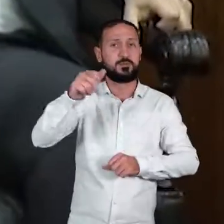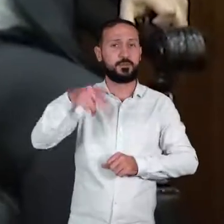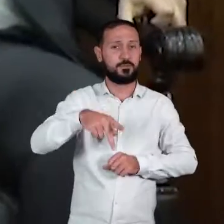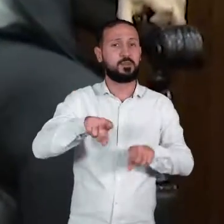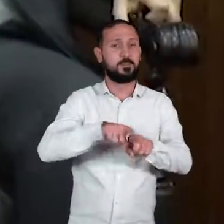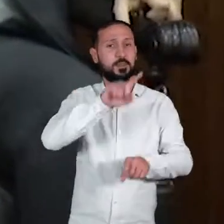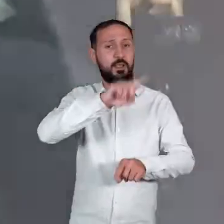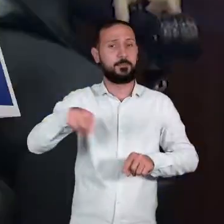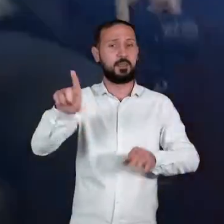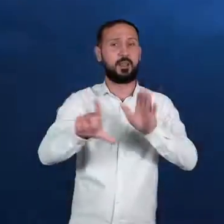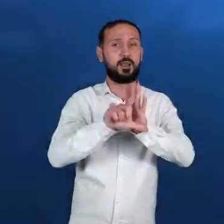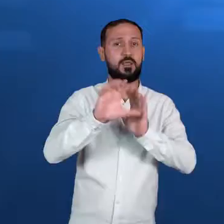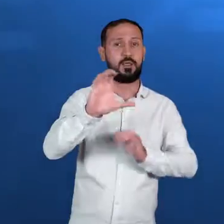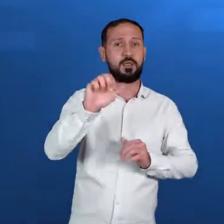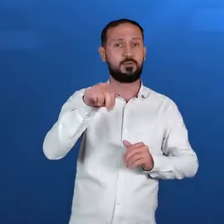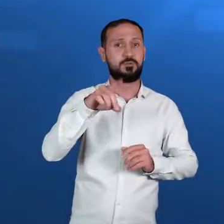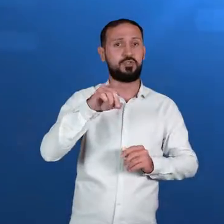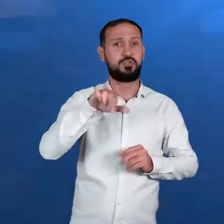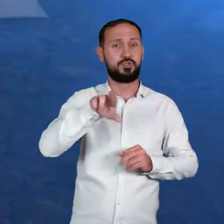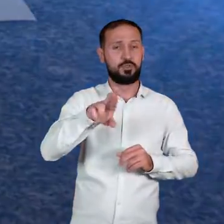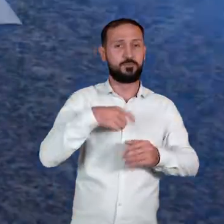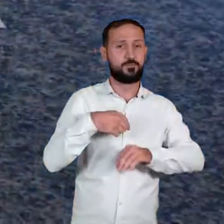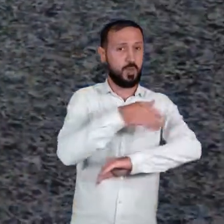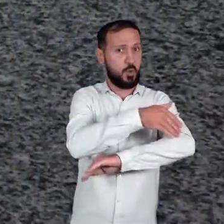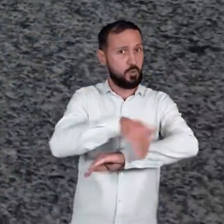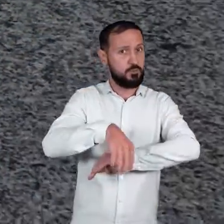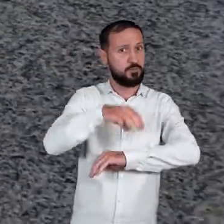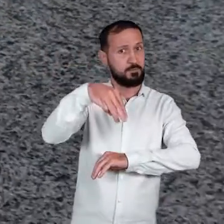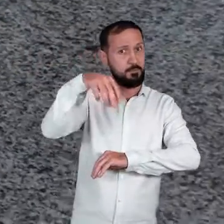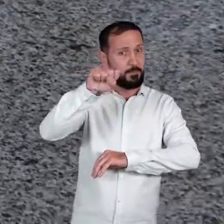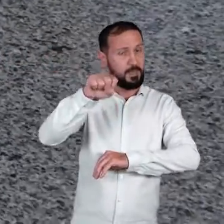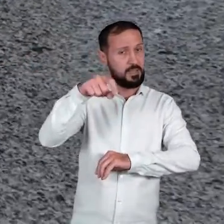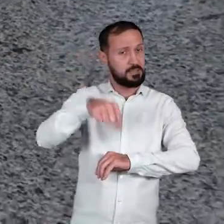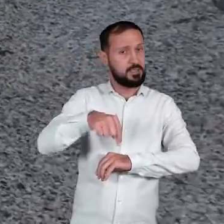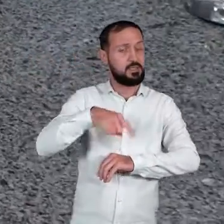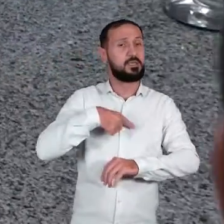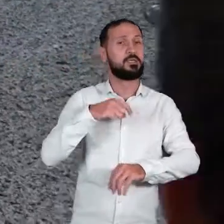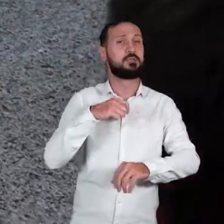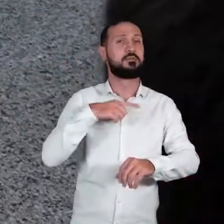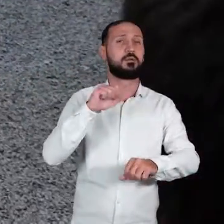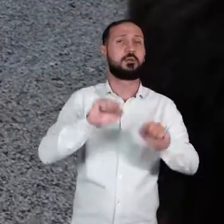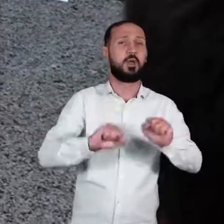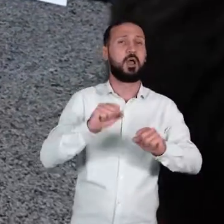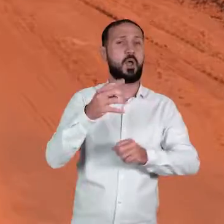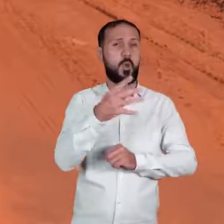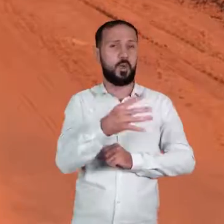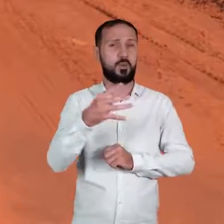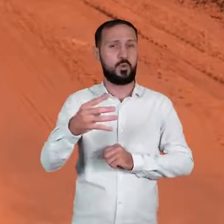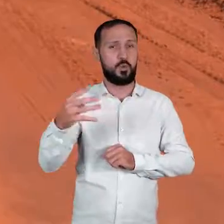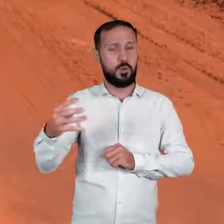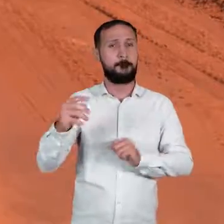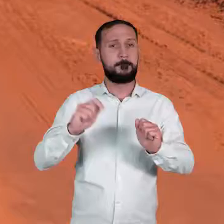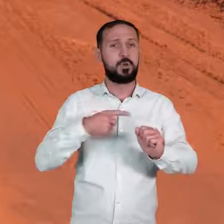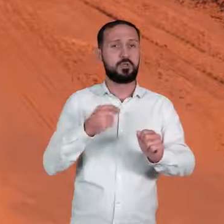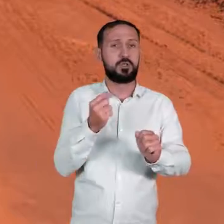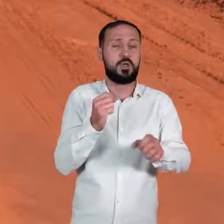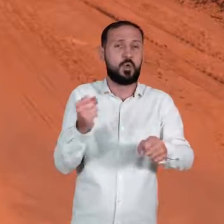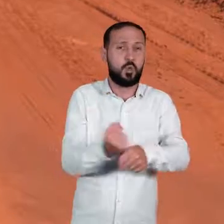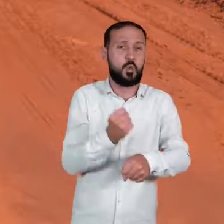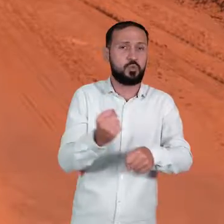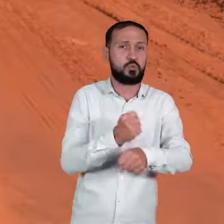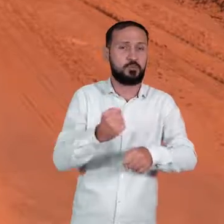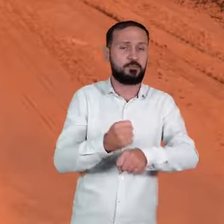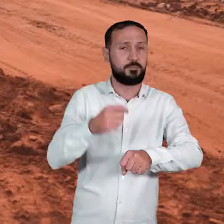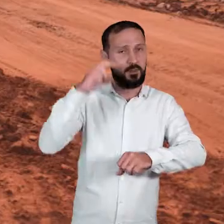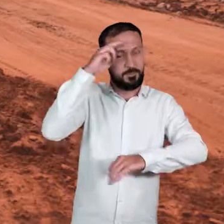e extinção da Lei Candir. Rodovias do Mato Grosso do Sul, a 444, poderá receber obras